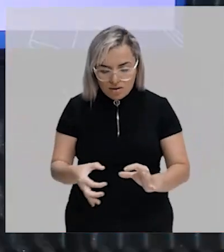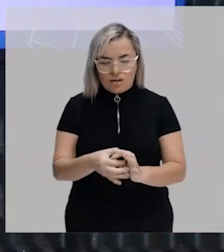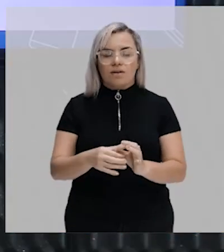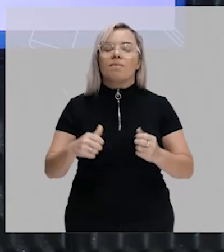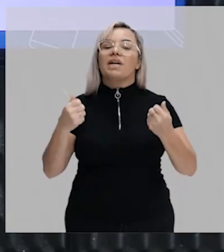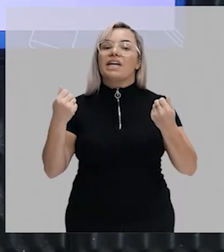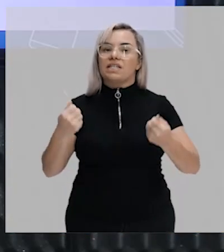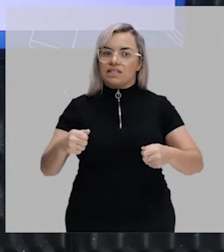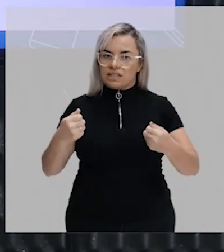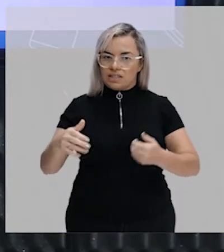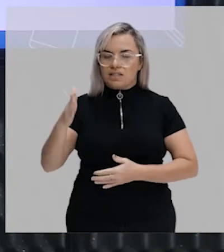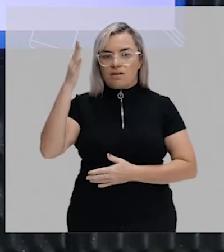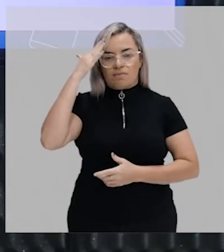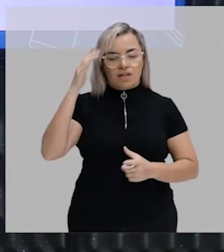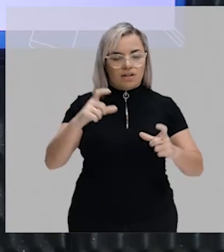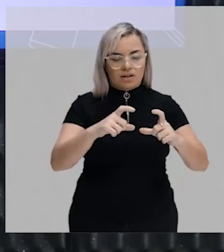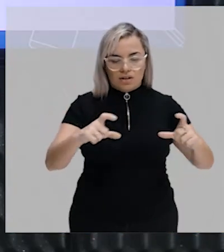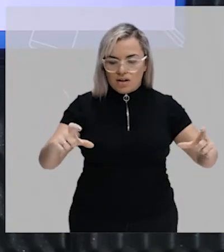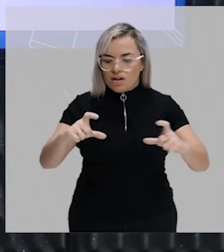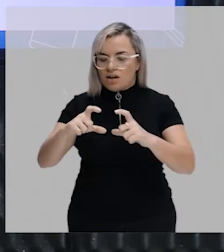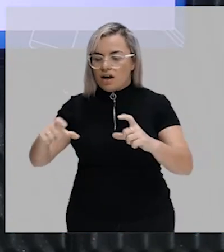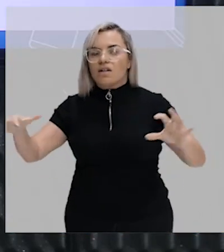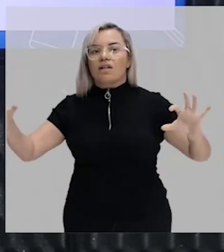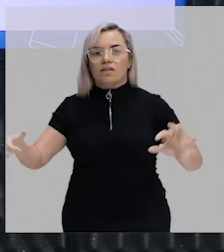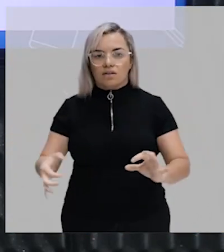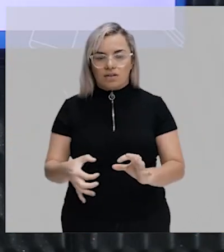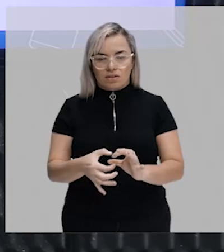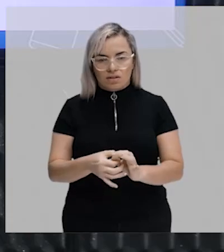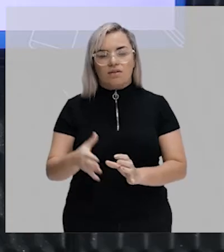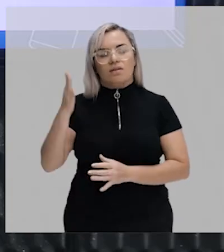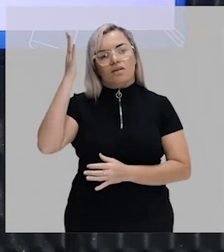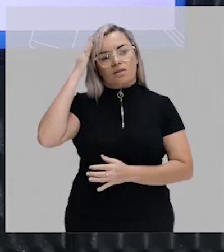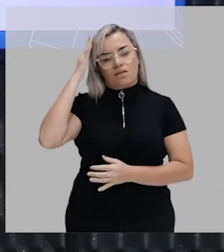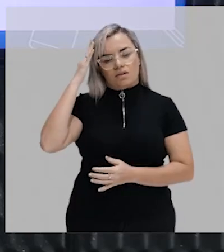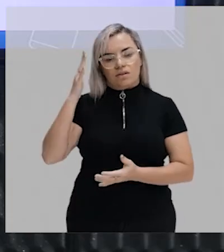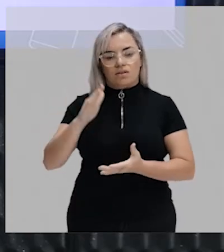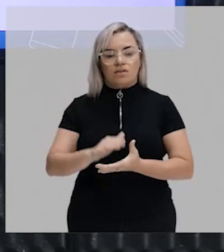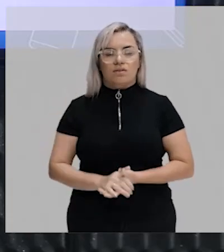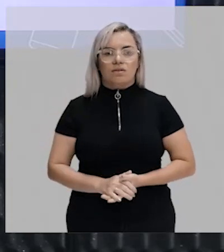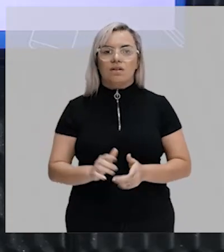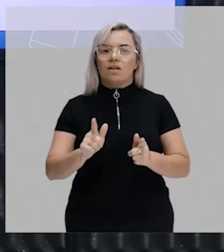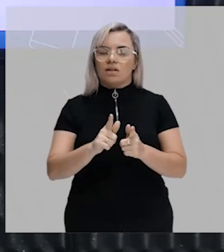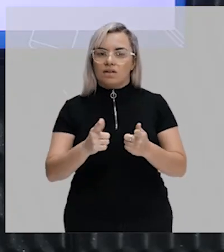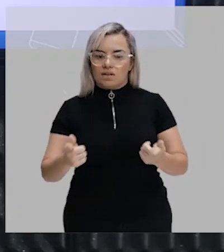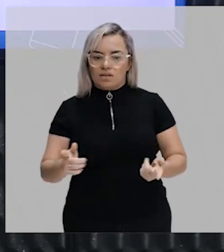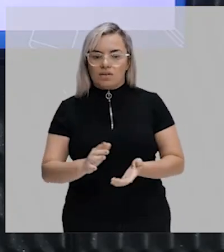achar em algumas gramáticas como subordinales, tá certo?